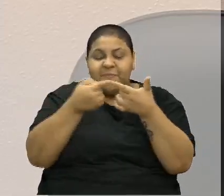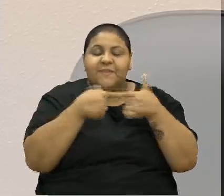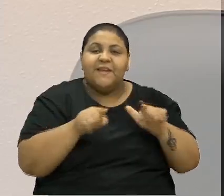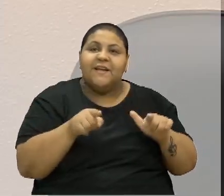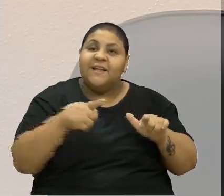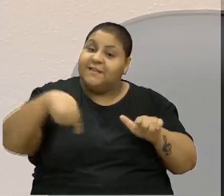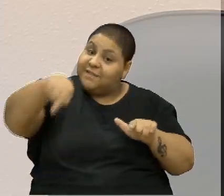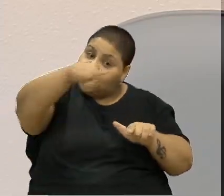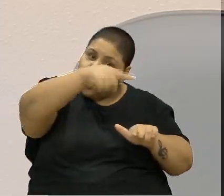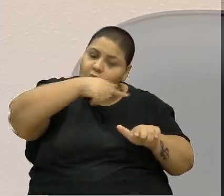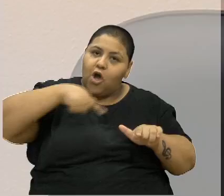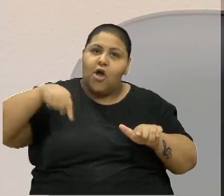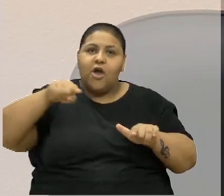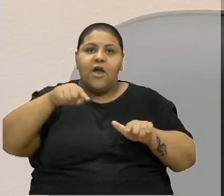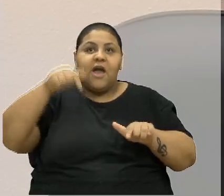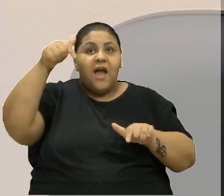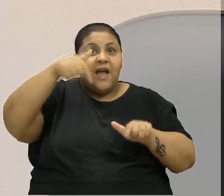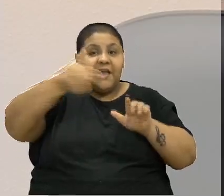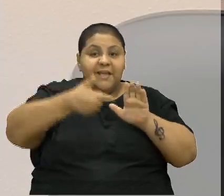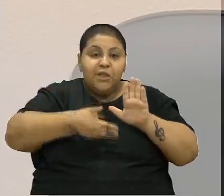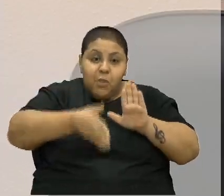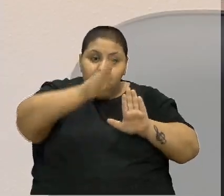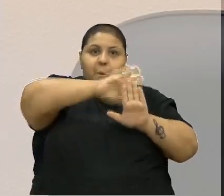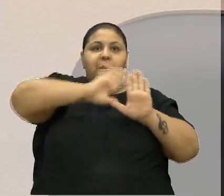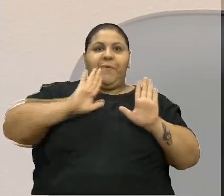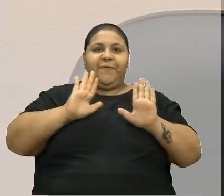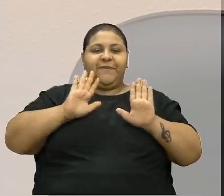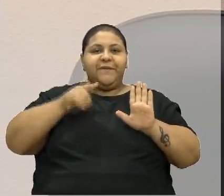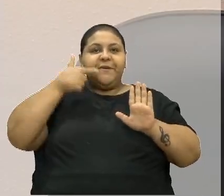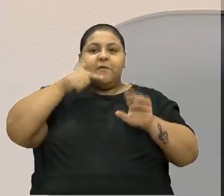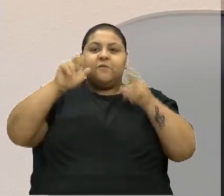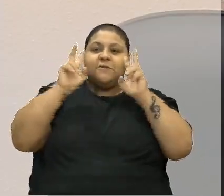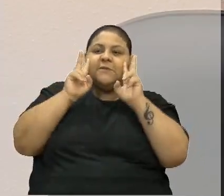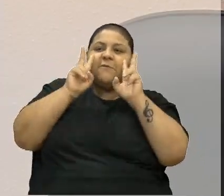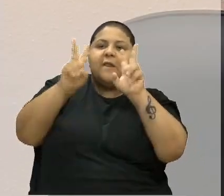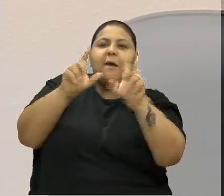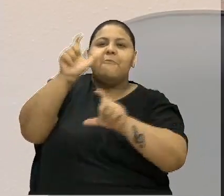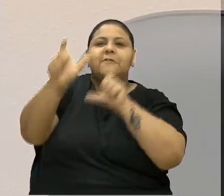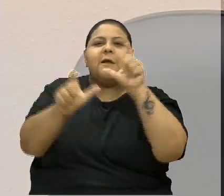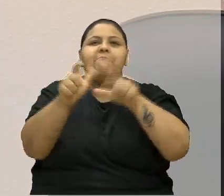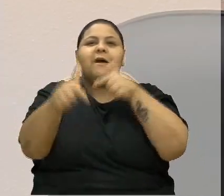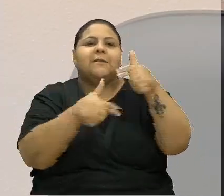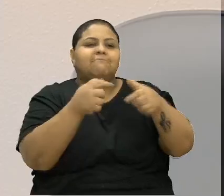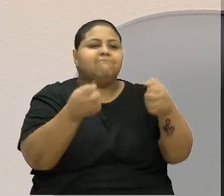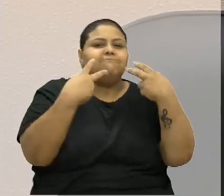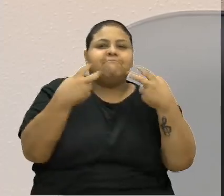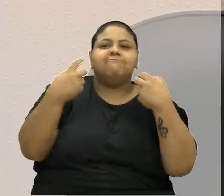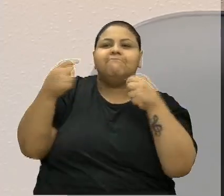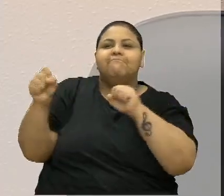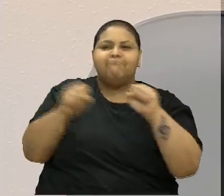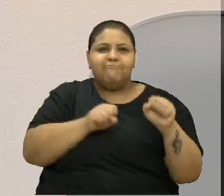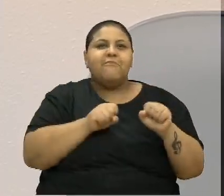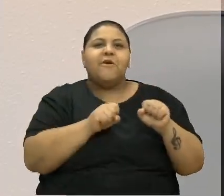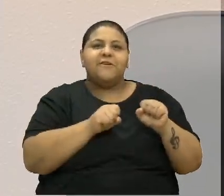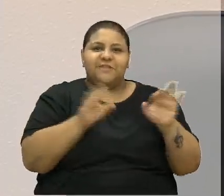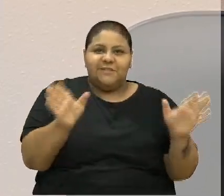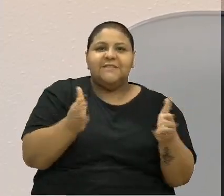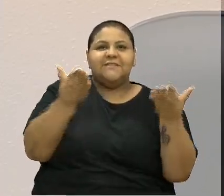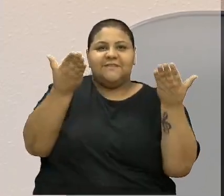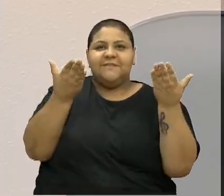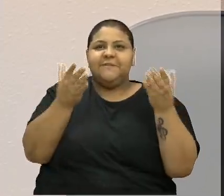a nós todos, mesmo a gente que está aqui do outro lado, que consegue olhar para esse trabalho e perceber o quanto a gente pode ser